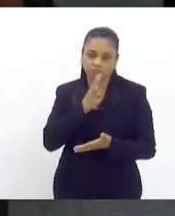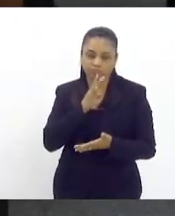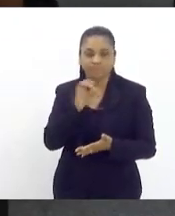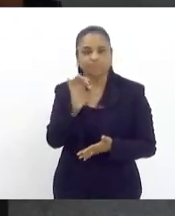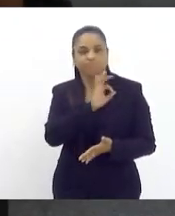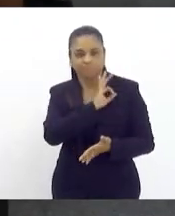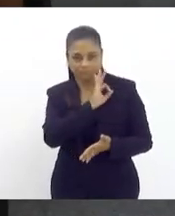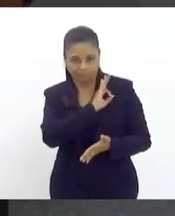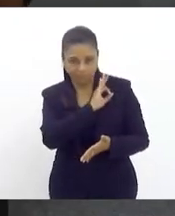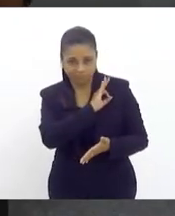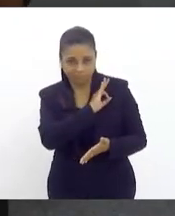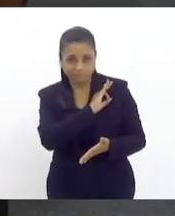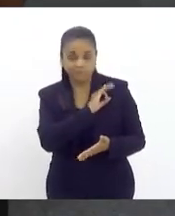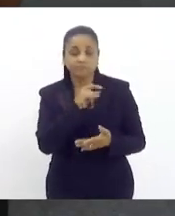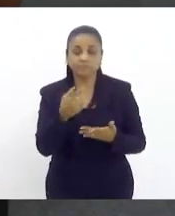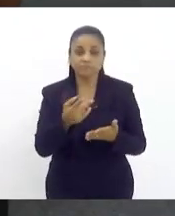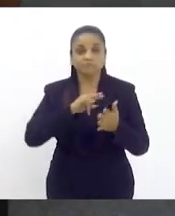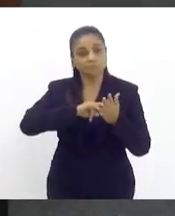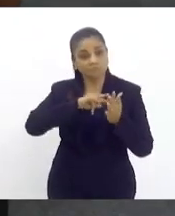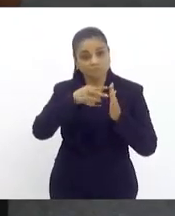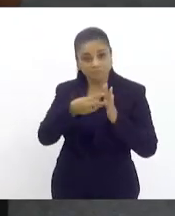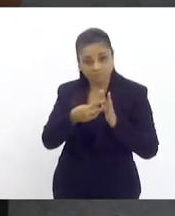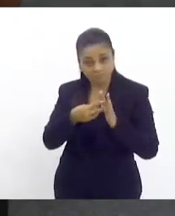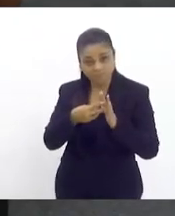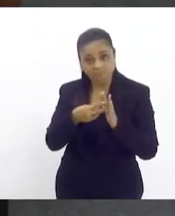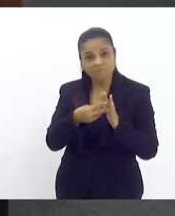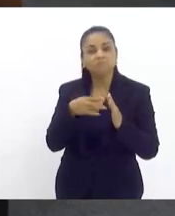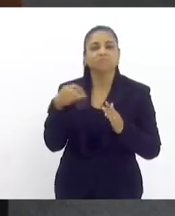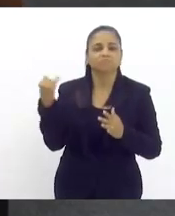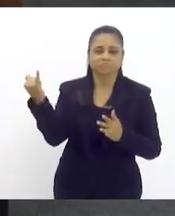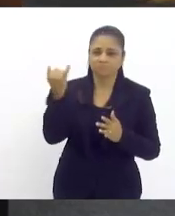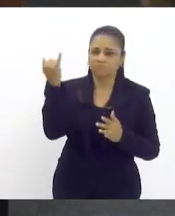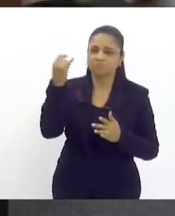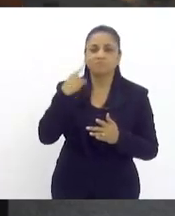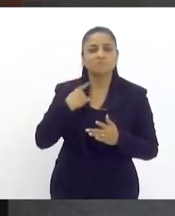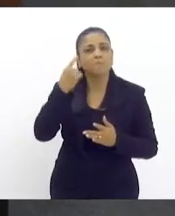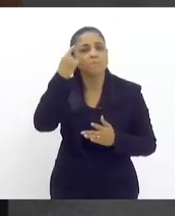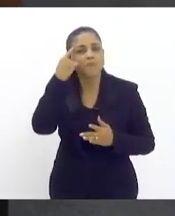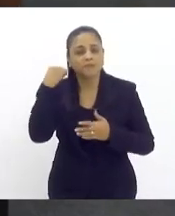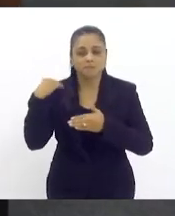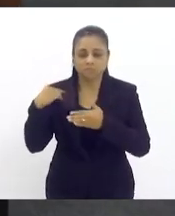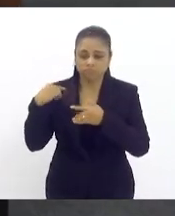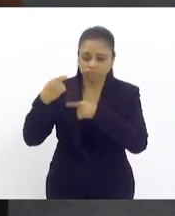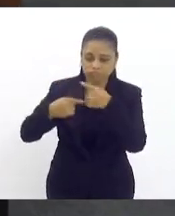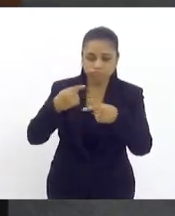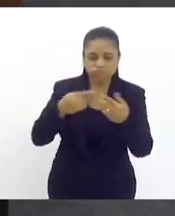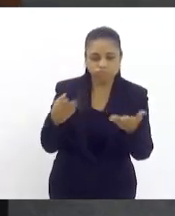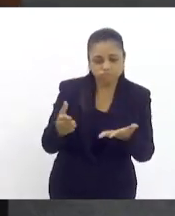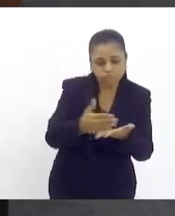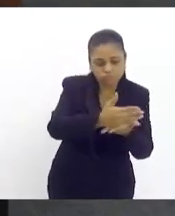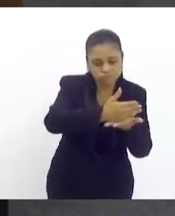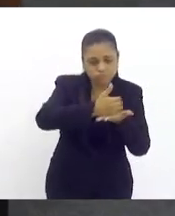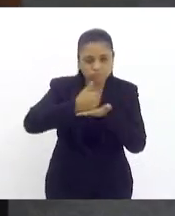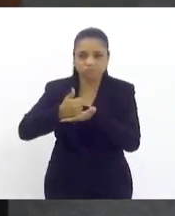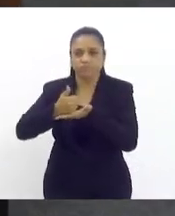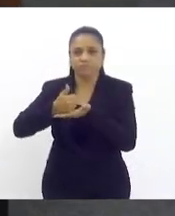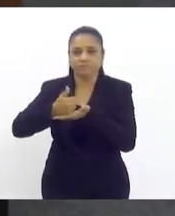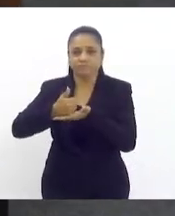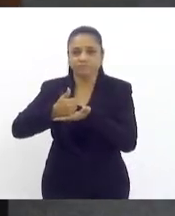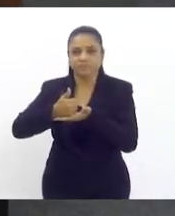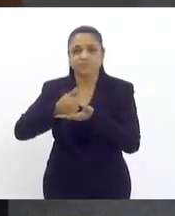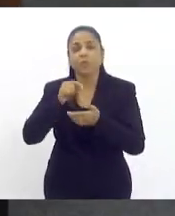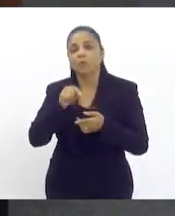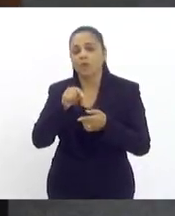policiais Então nesse sentido é importante que a gente pense na geração desses dados com a maior concretude com